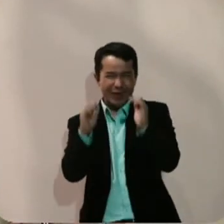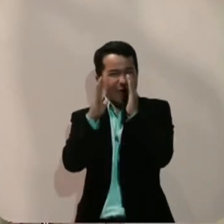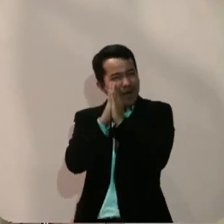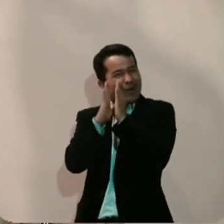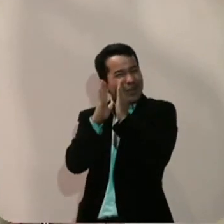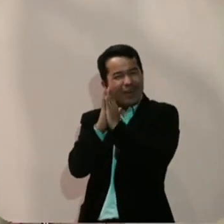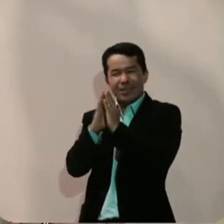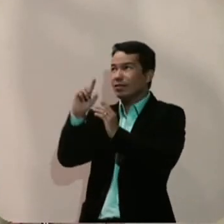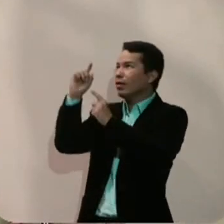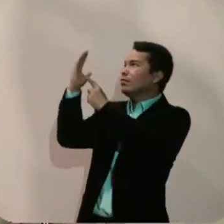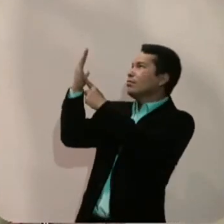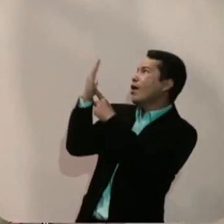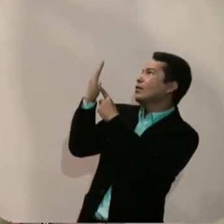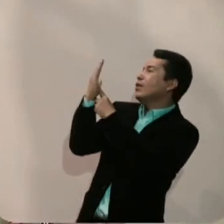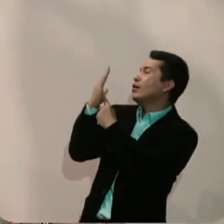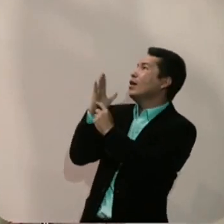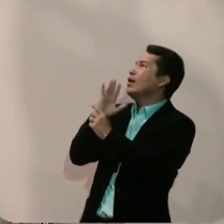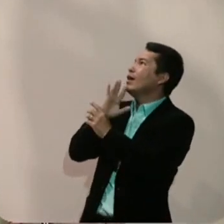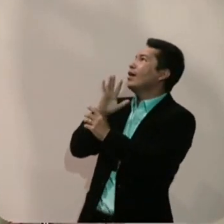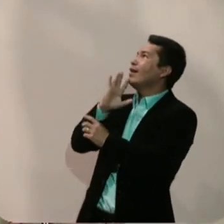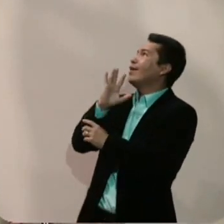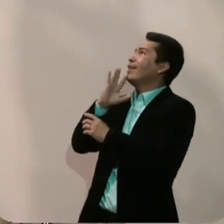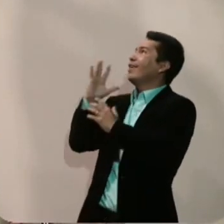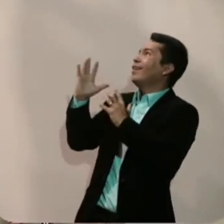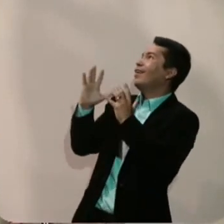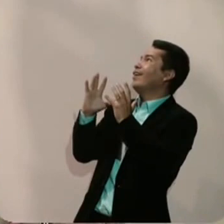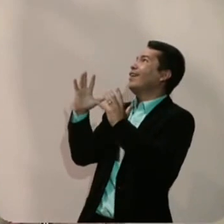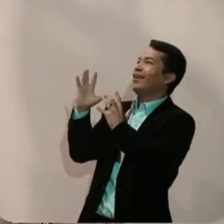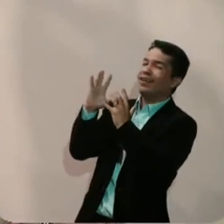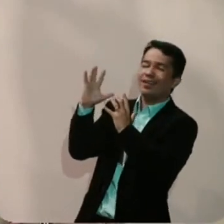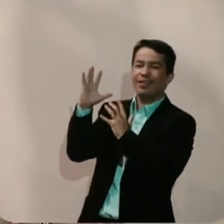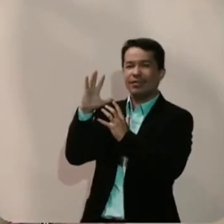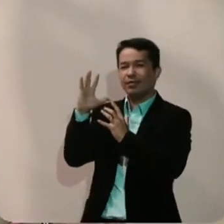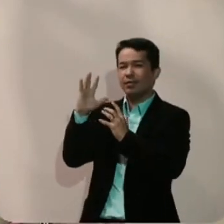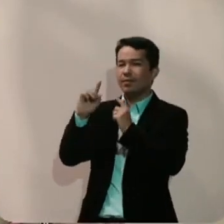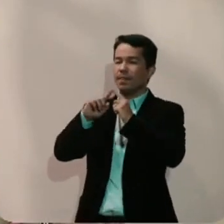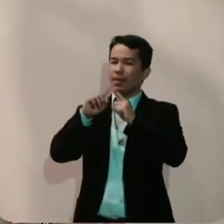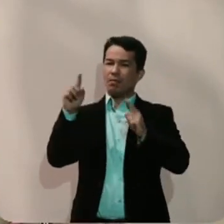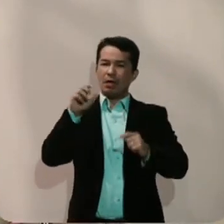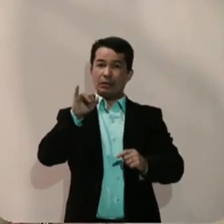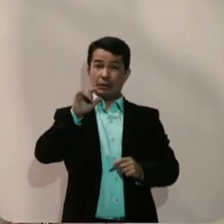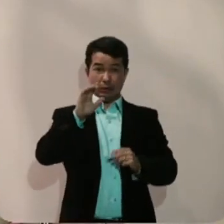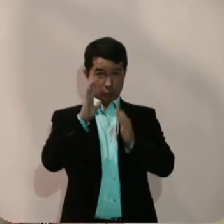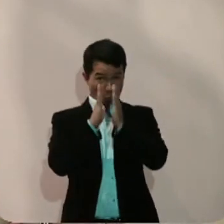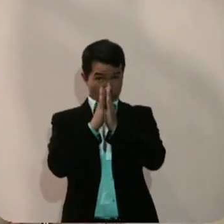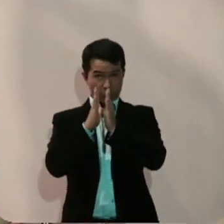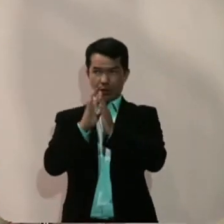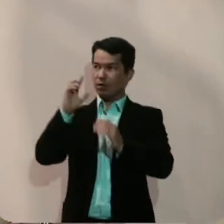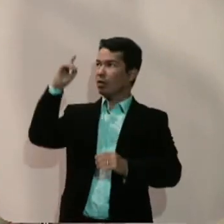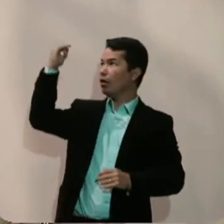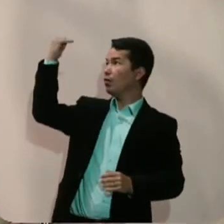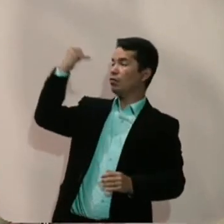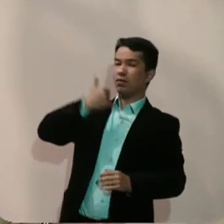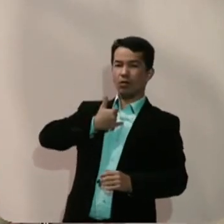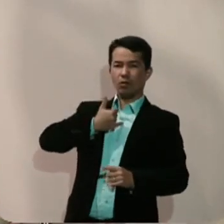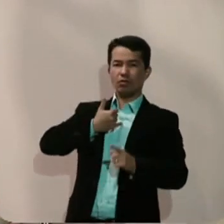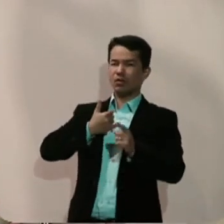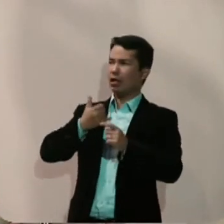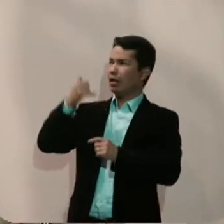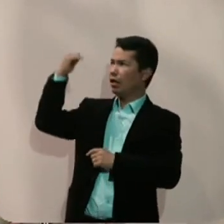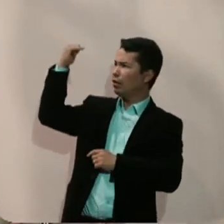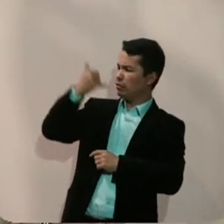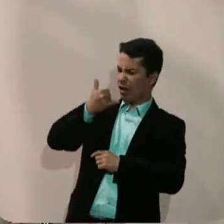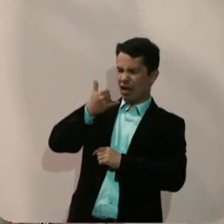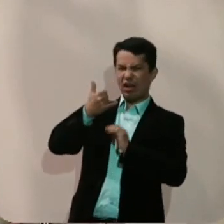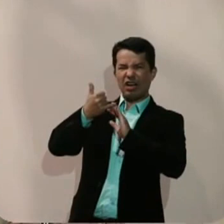gente tem palavra de Deus, resposta de Deus, e a gente endurece o coração. Por isso o autor de Hebreus vai dizer